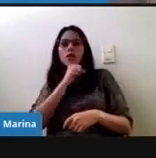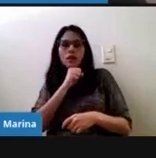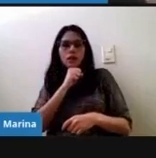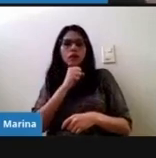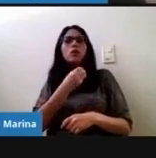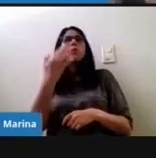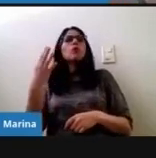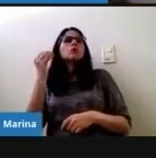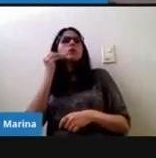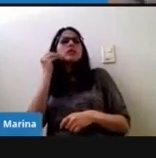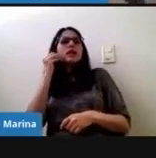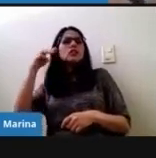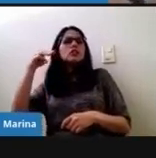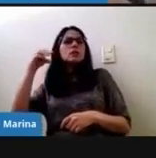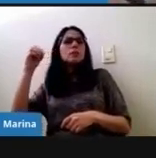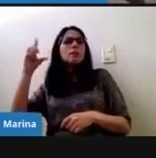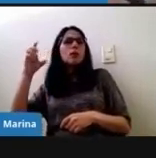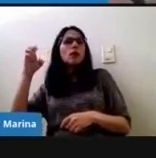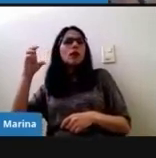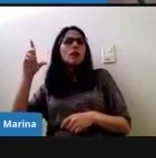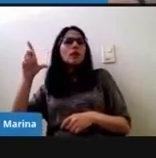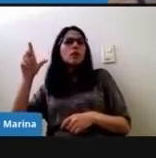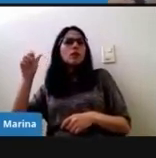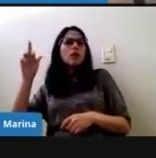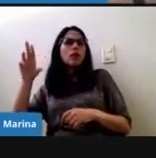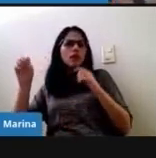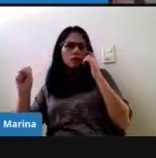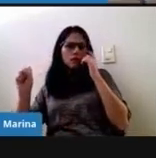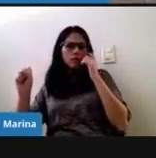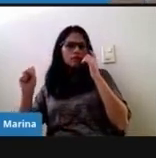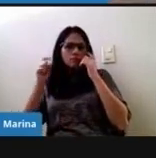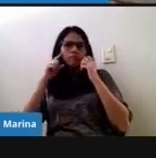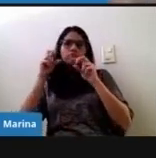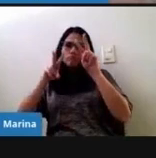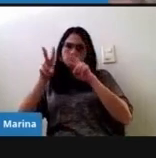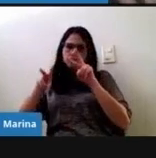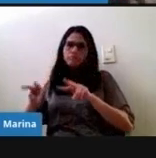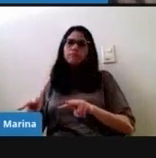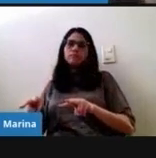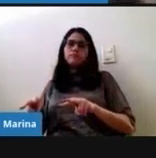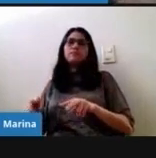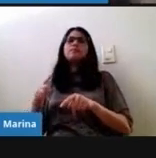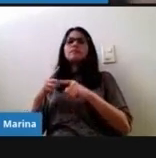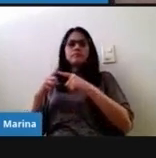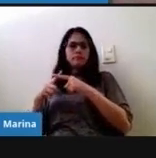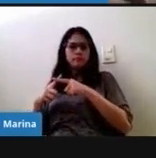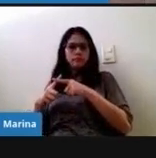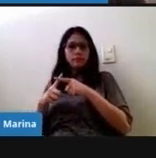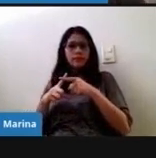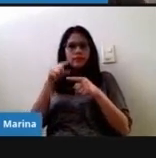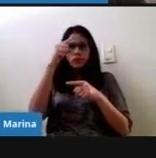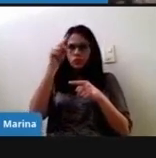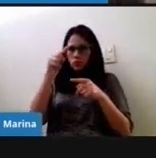testes moleculares. Então, todos esses indicadores de infraestrutura de saúde, eles mostram o quanto que esses